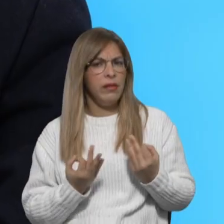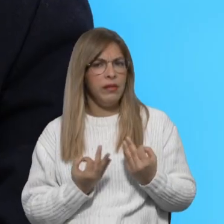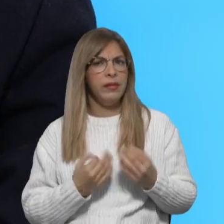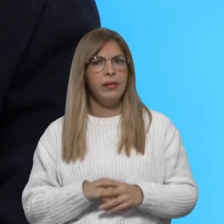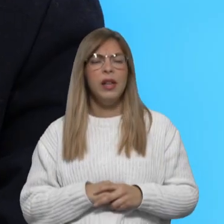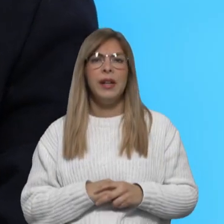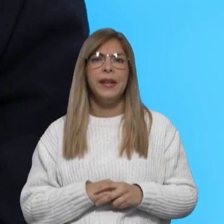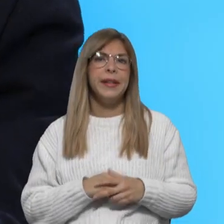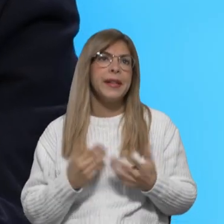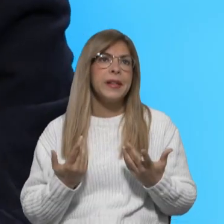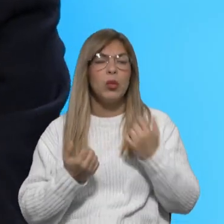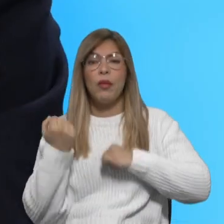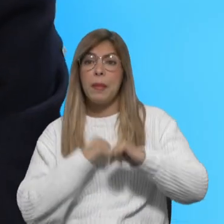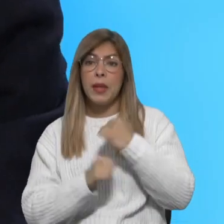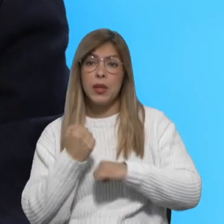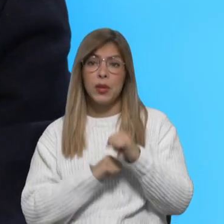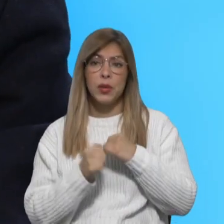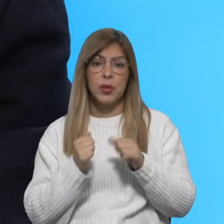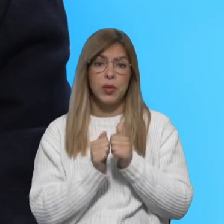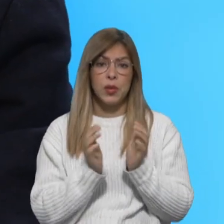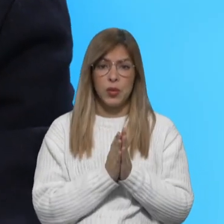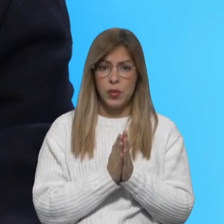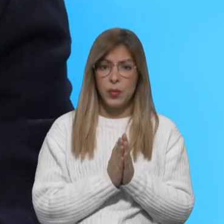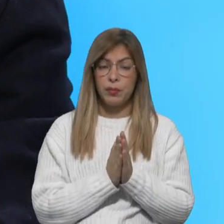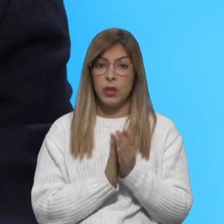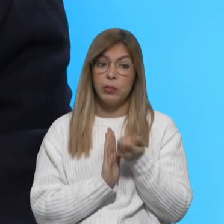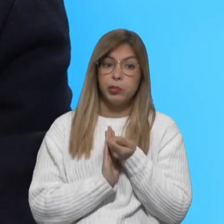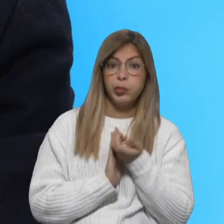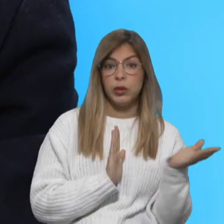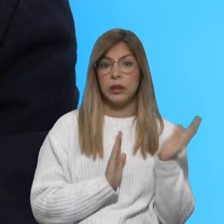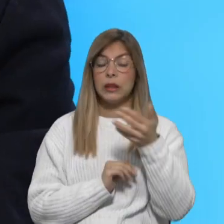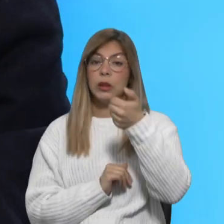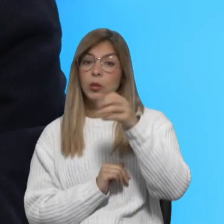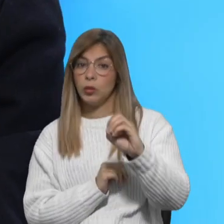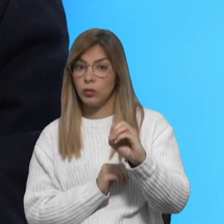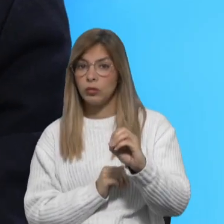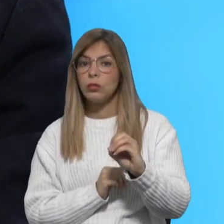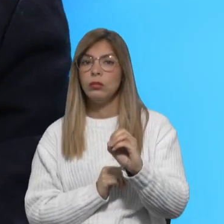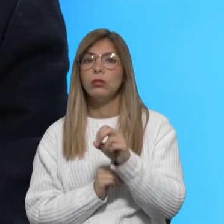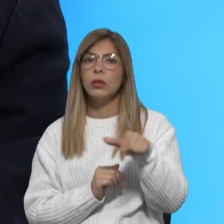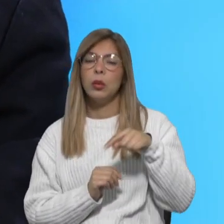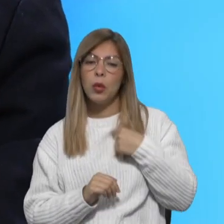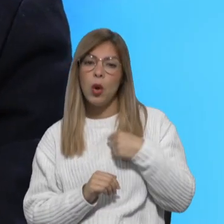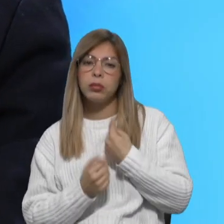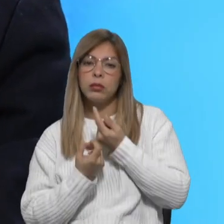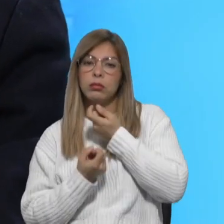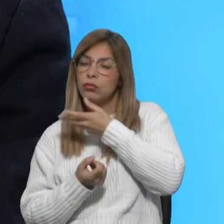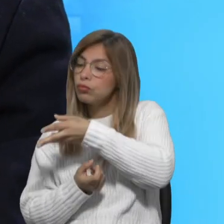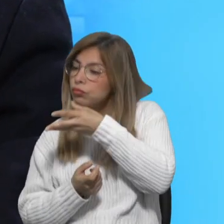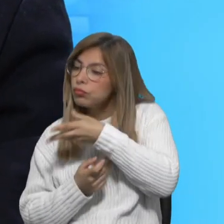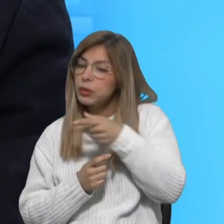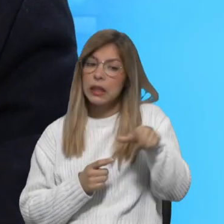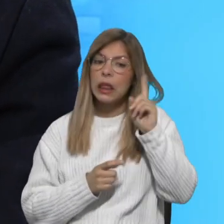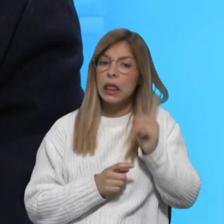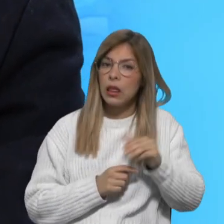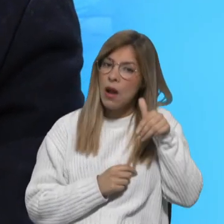Todos os movimentos, todos os nossos 50 movimentos foram convidados a divulgar junto dos seus membros a realização e a data. E que